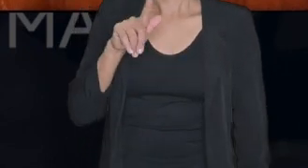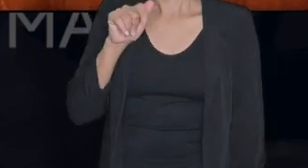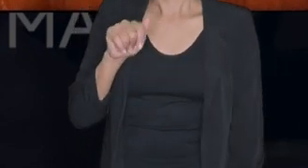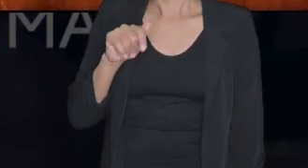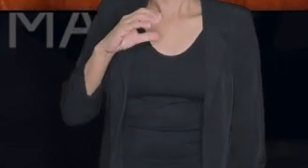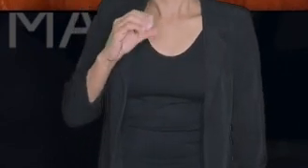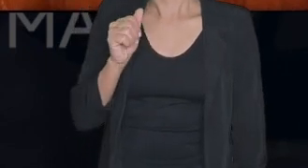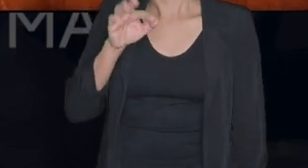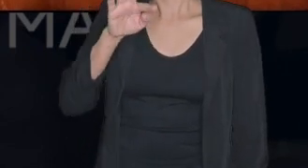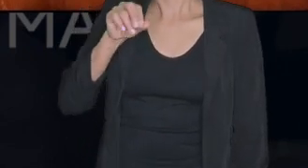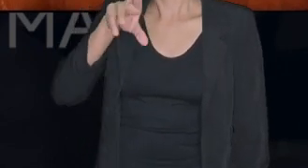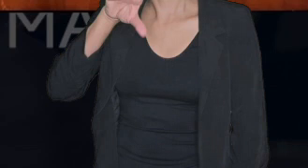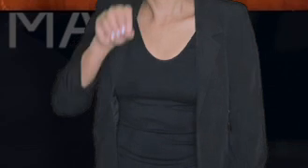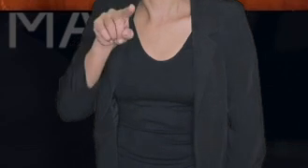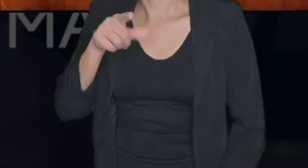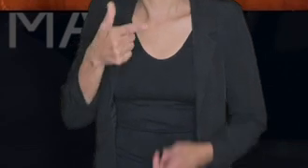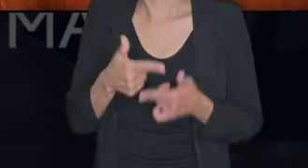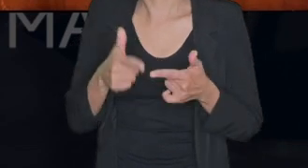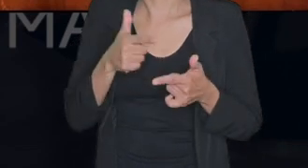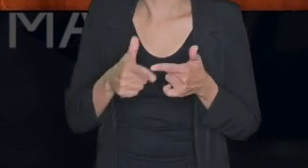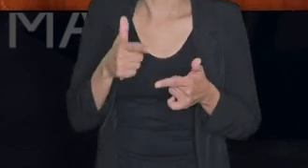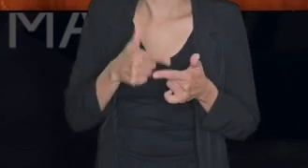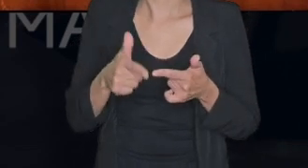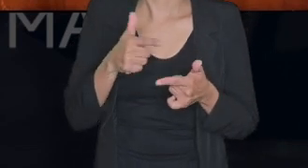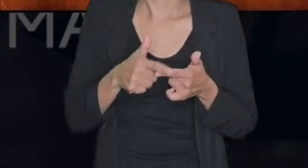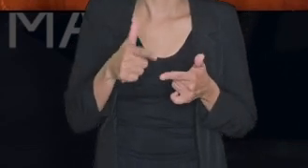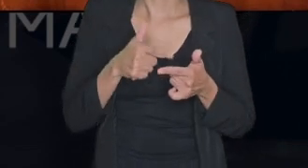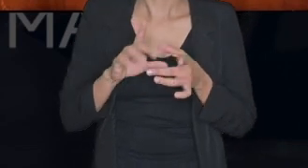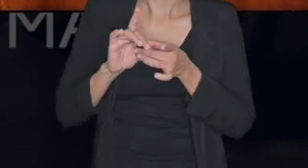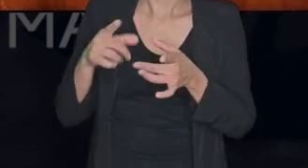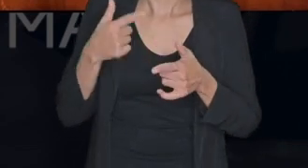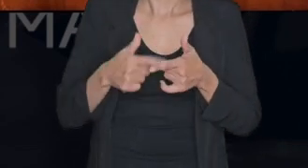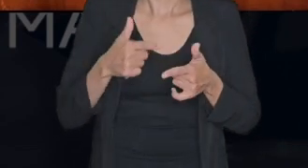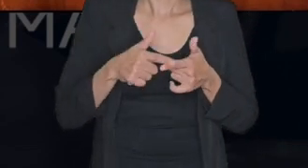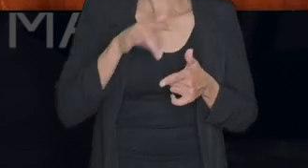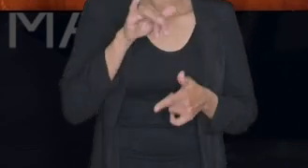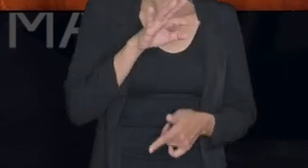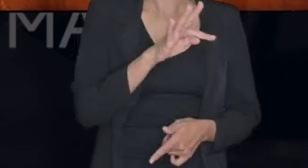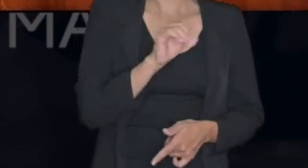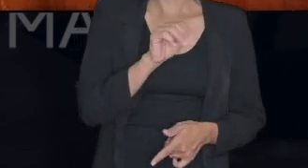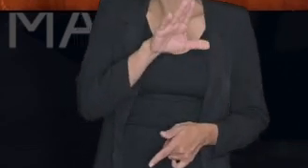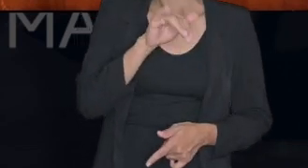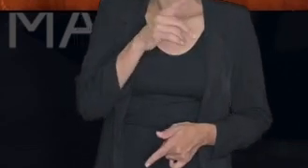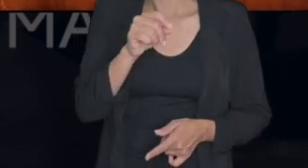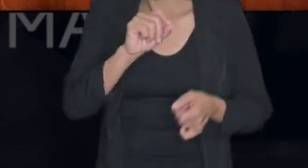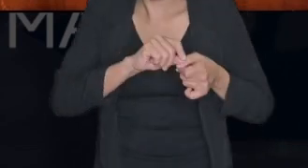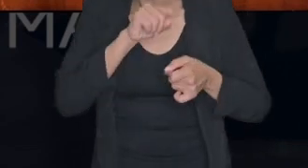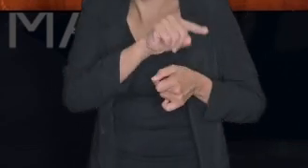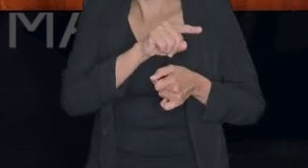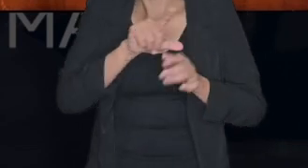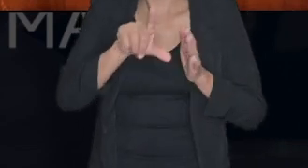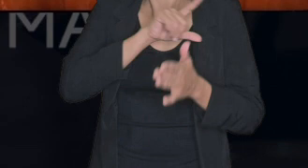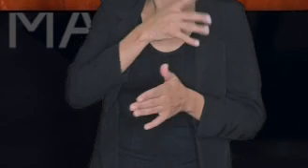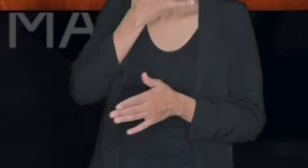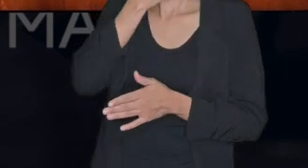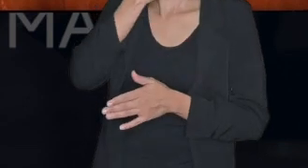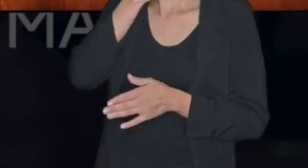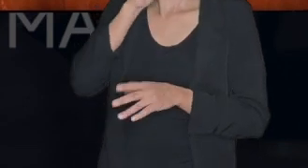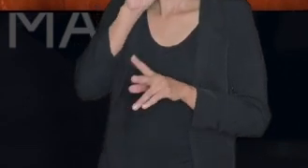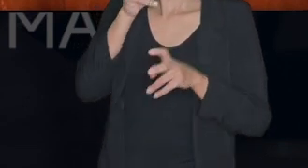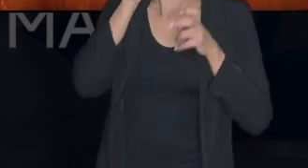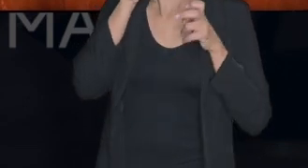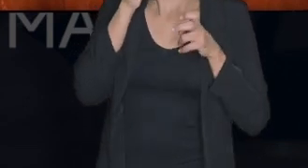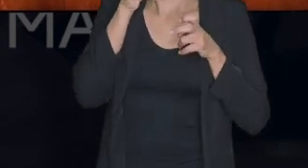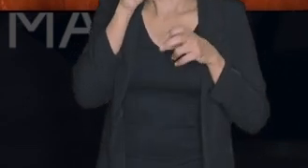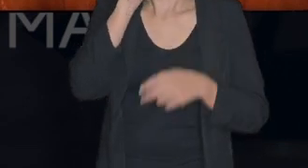problemático. Se o tabelião fizesse isso sem observar, é isso, é interessante. Eu fui procurador